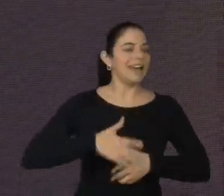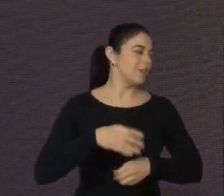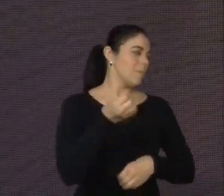trabalho a todos vocês. Obrigada, Fernando. Obrigado.